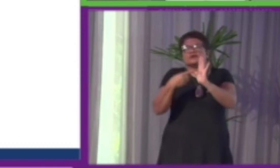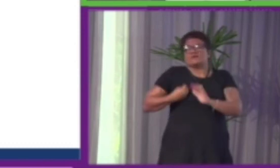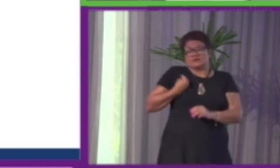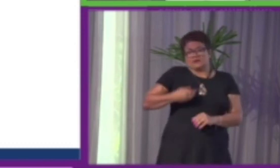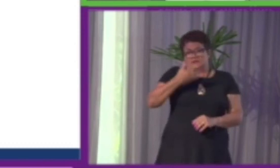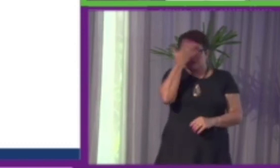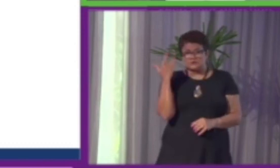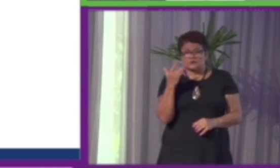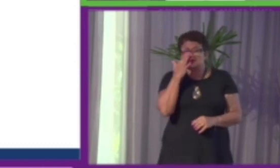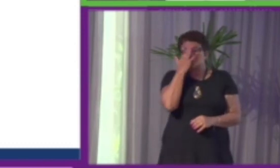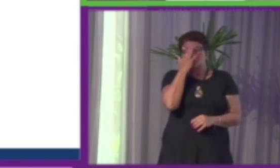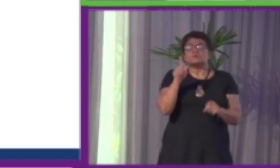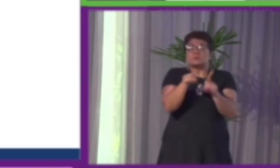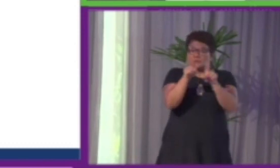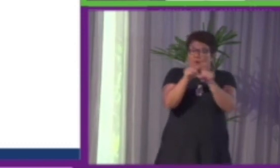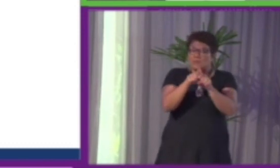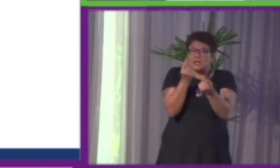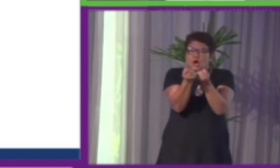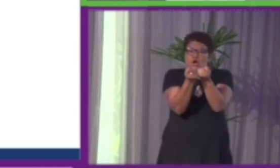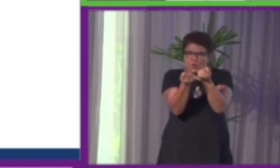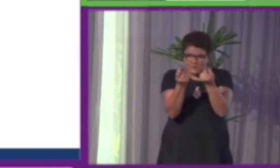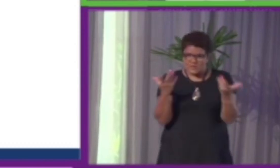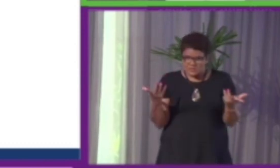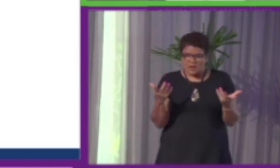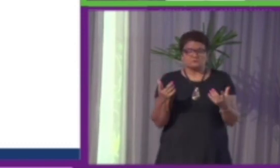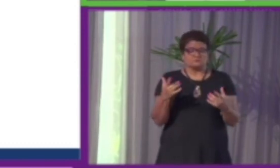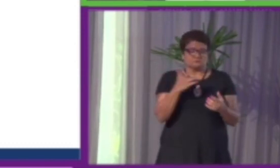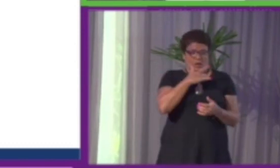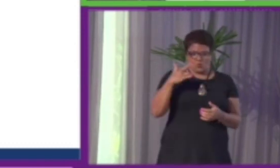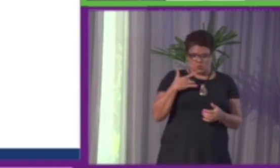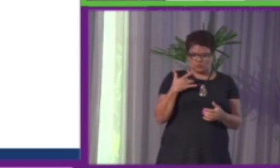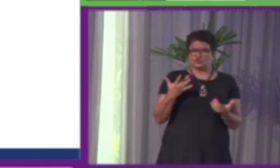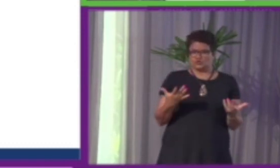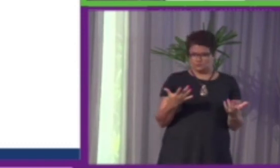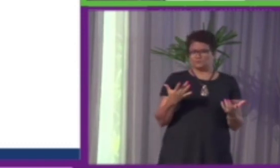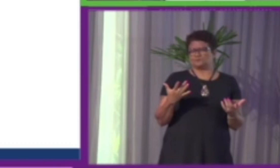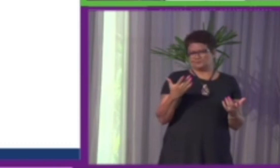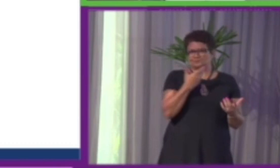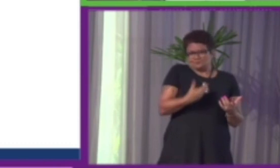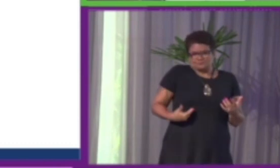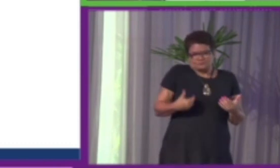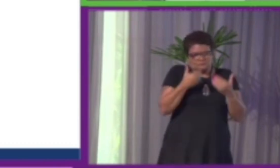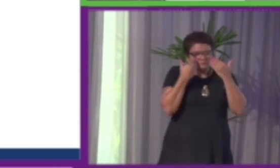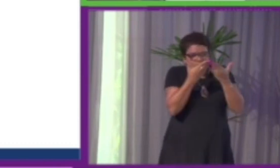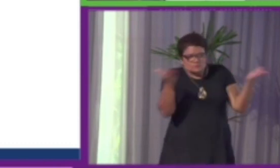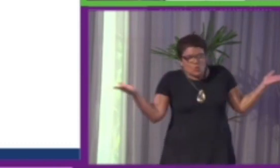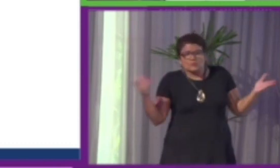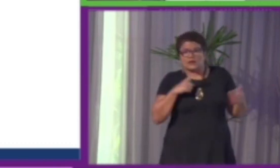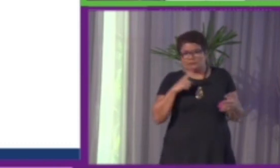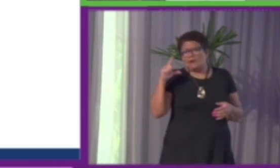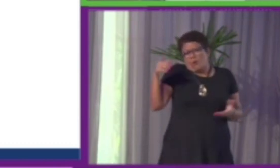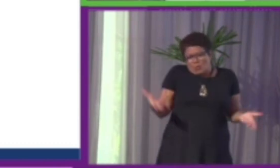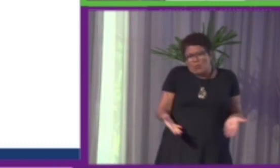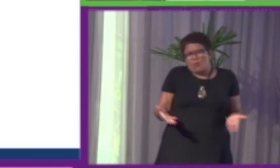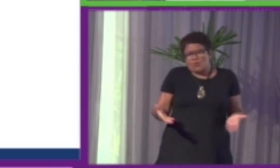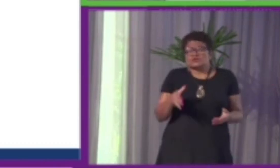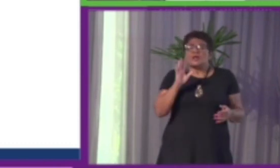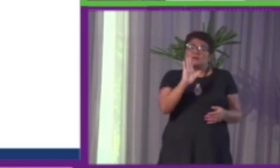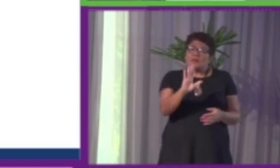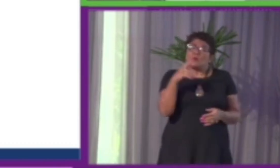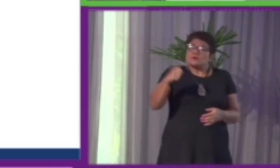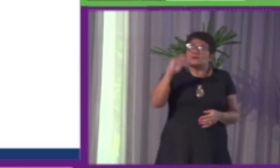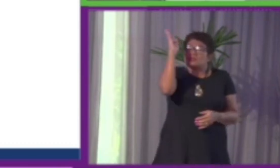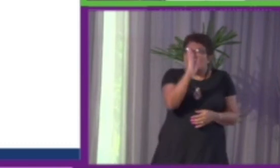na parte econômica de saúde pública que a doença tem hoje em dia. Gerar evidências